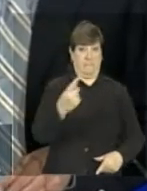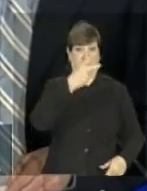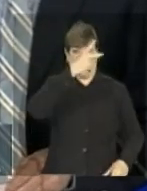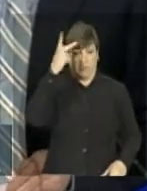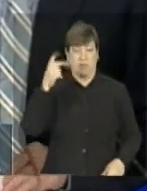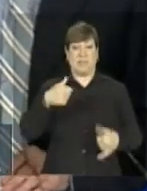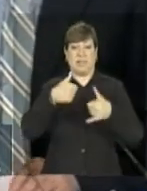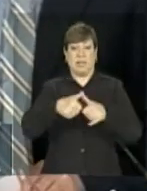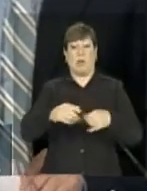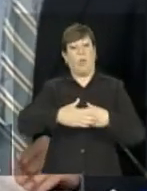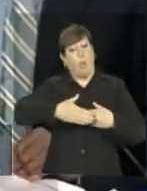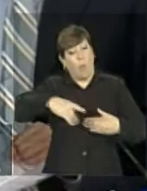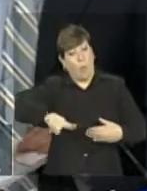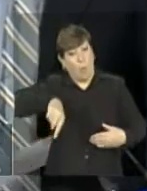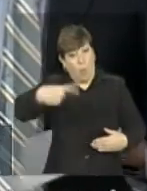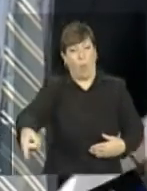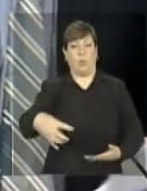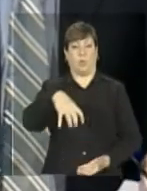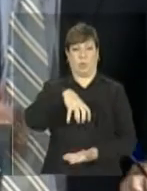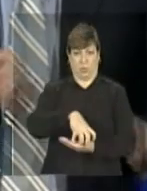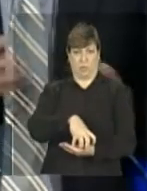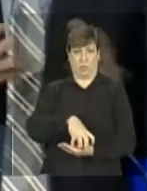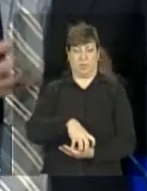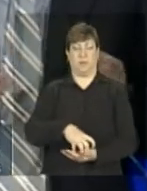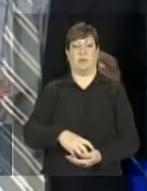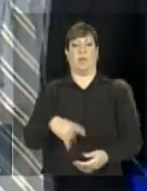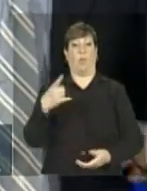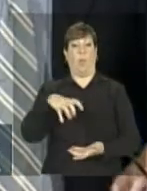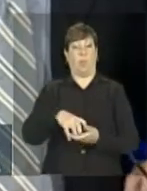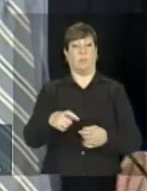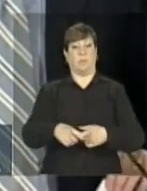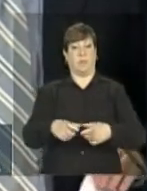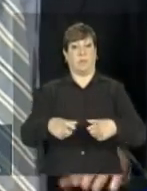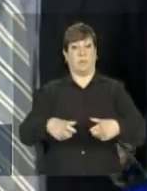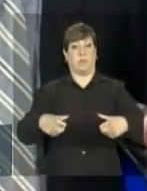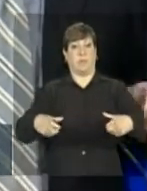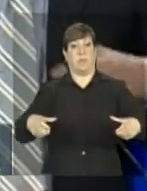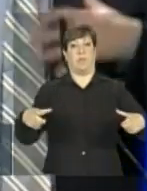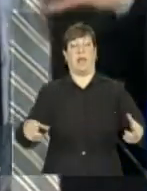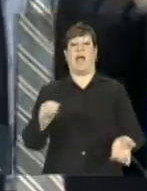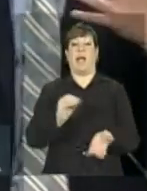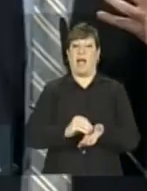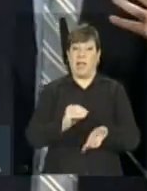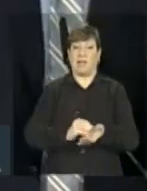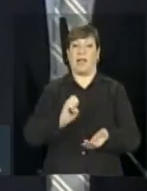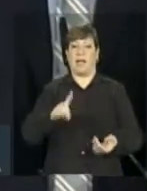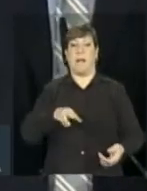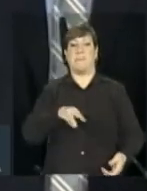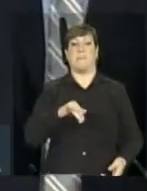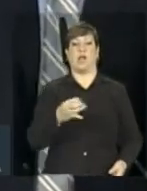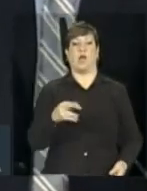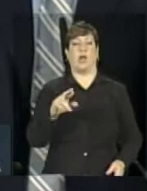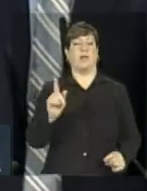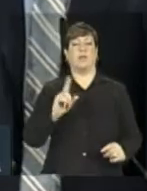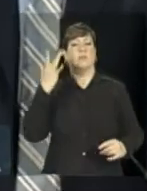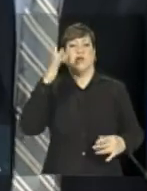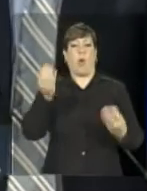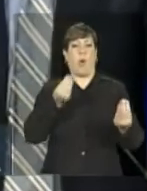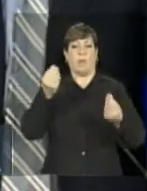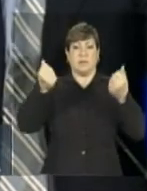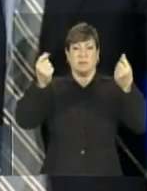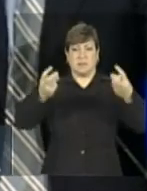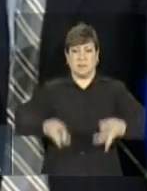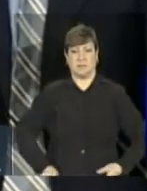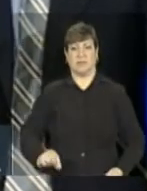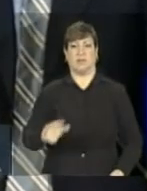estão no próximo grupo. Um grupo em expansão, ainda é uma minoria, não sei como dizê-lo, mas é